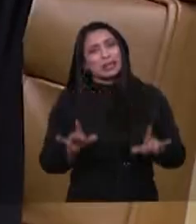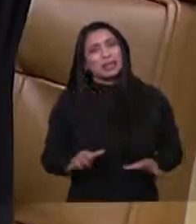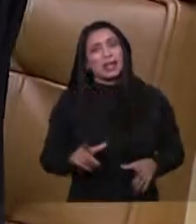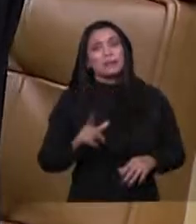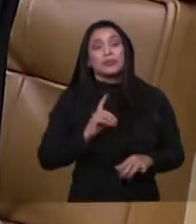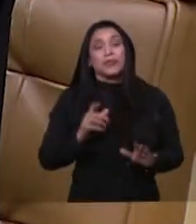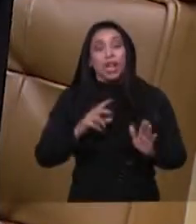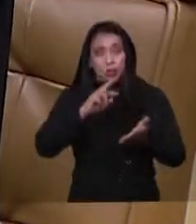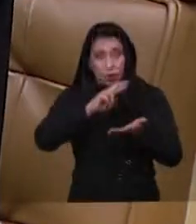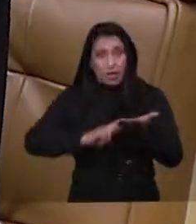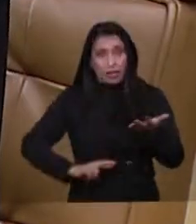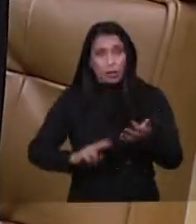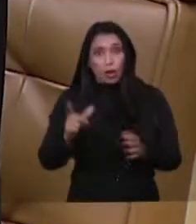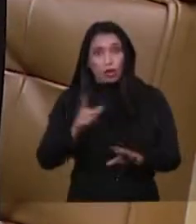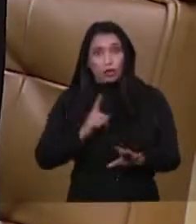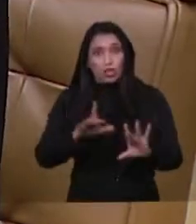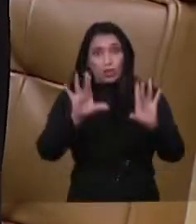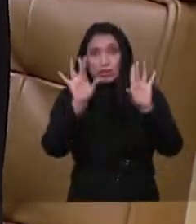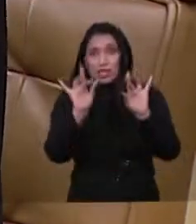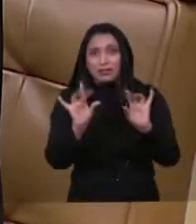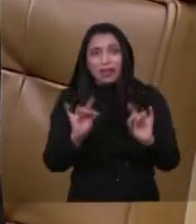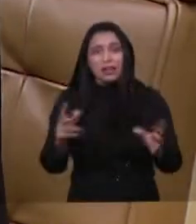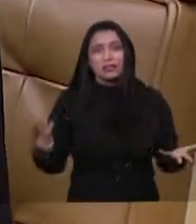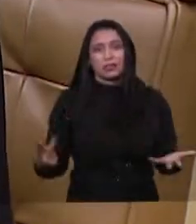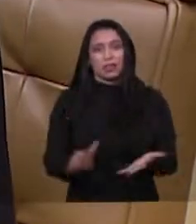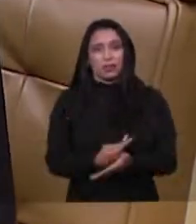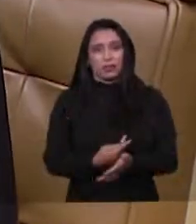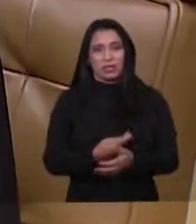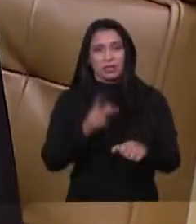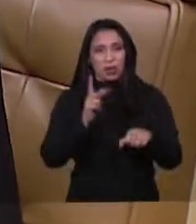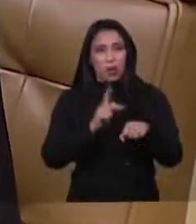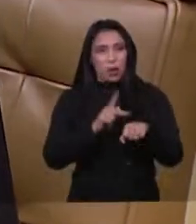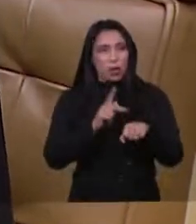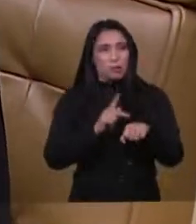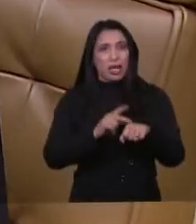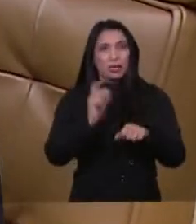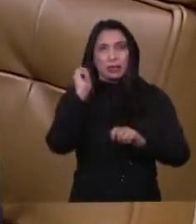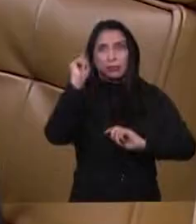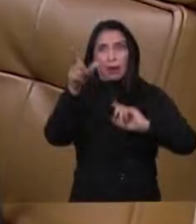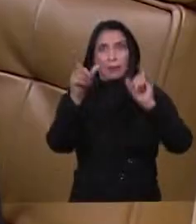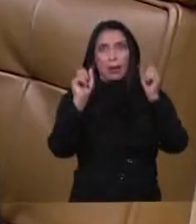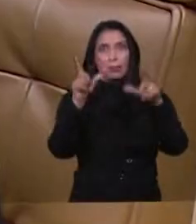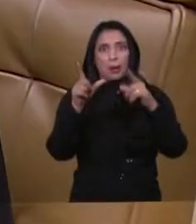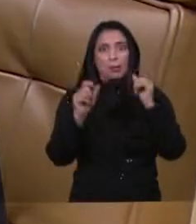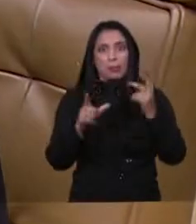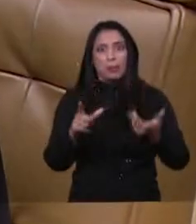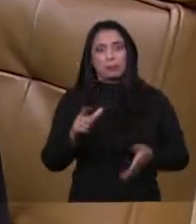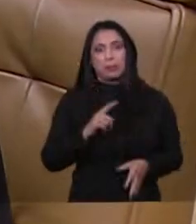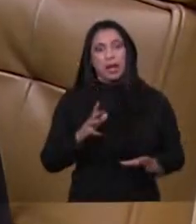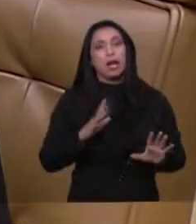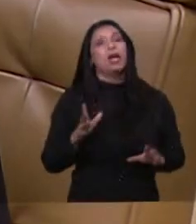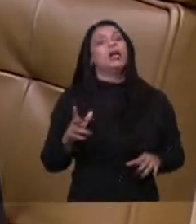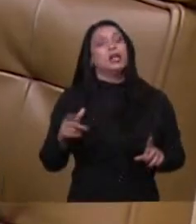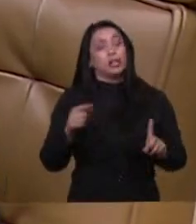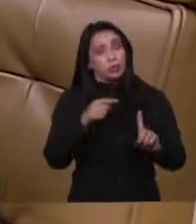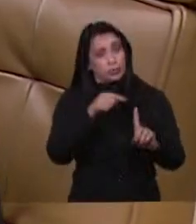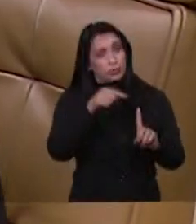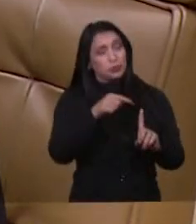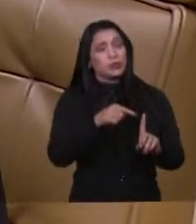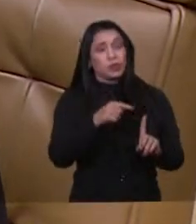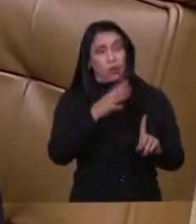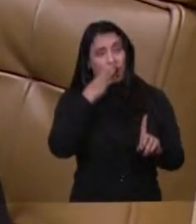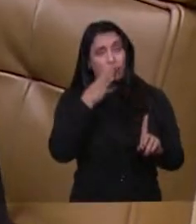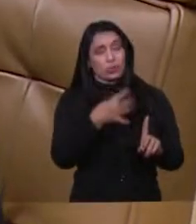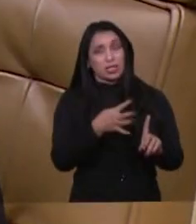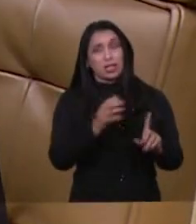da invasão e das depredações da multidão em tumulto que incluía o acusado Aécio, como se